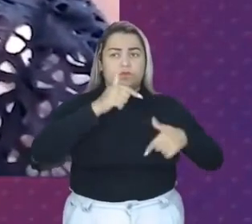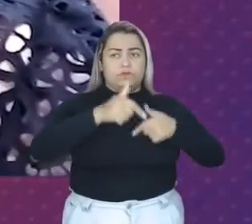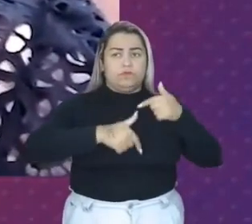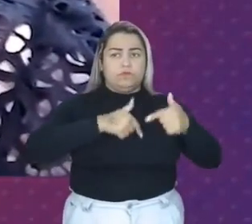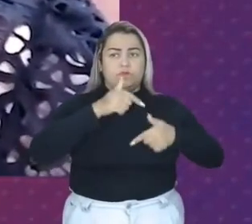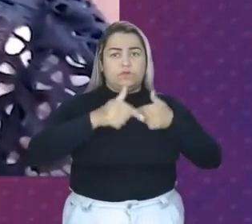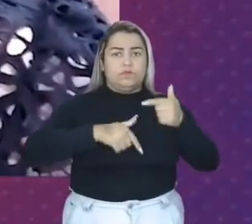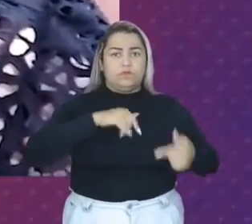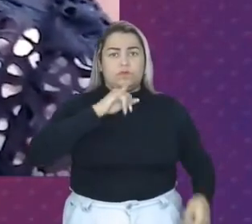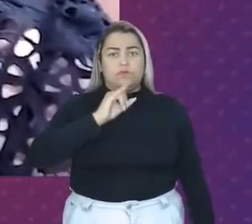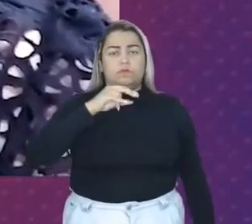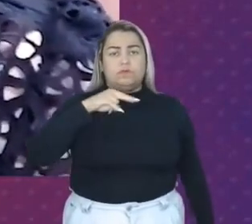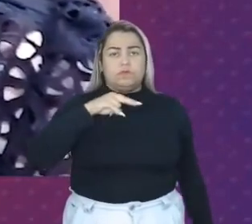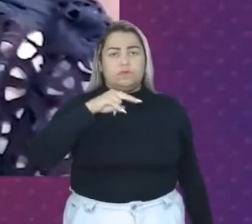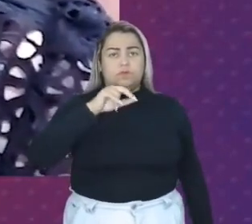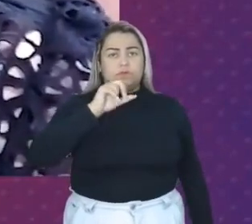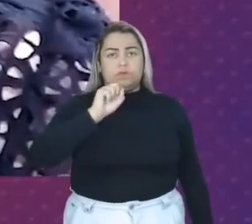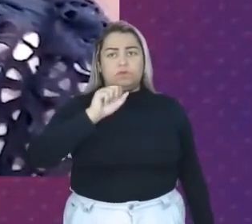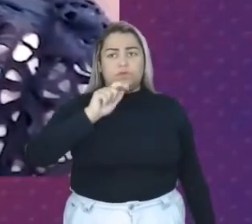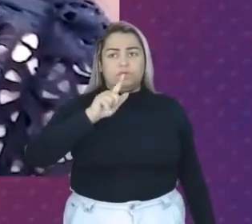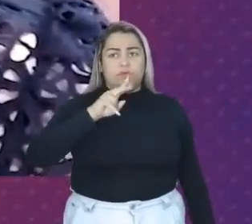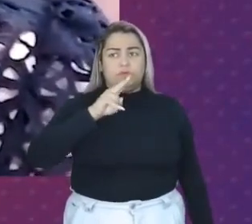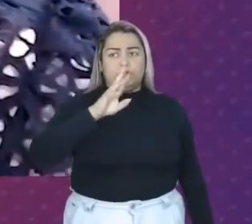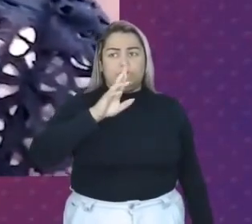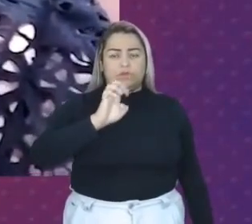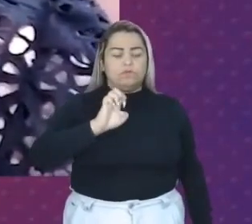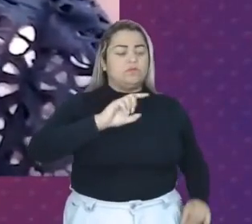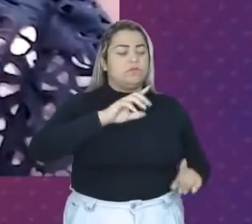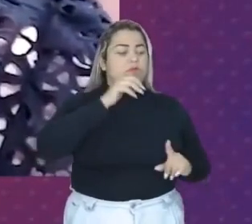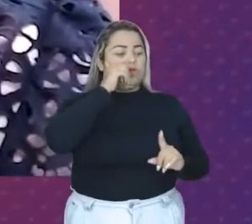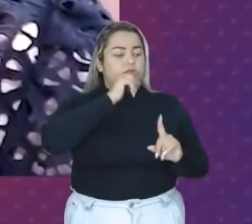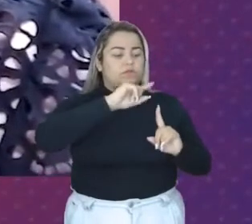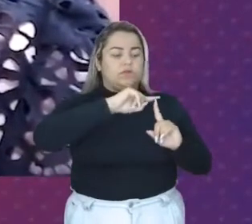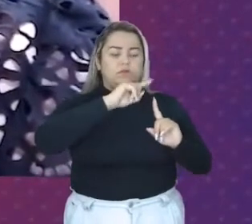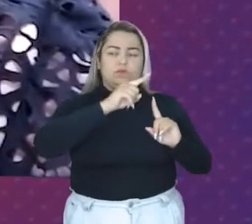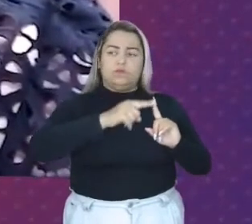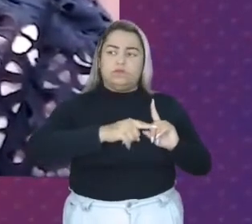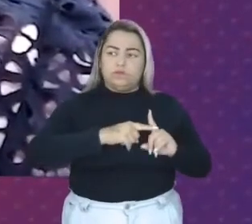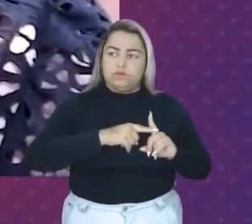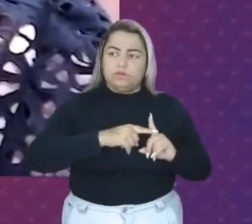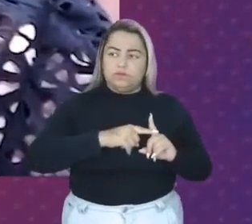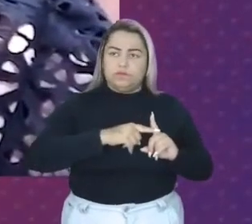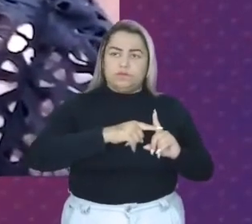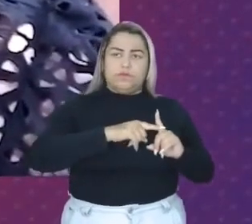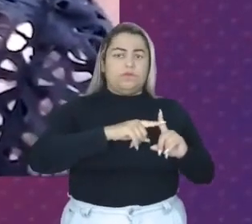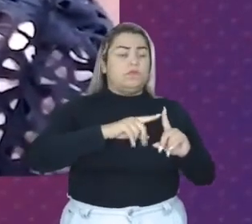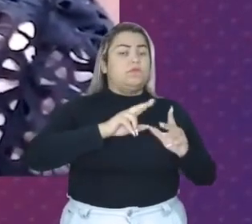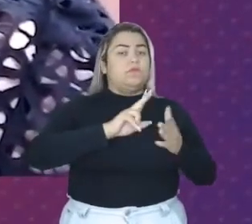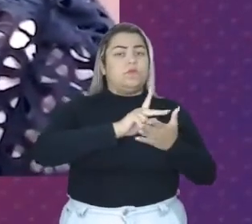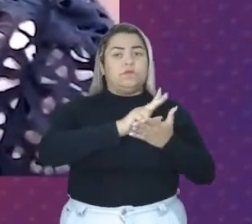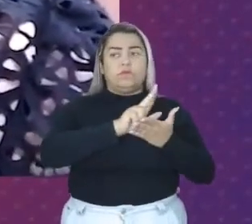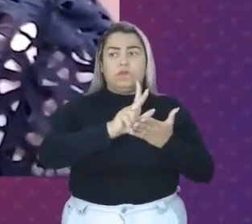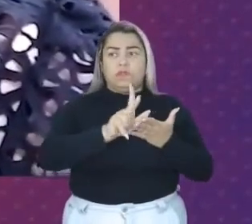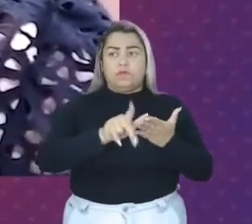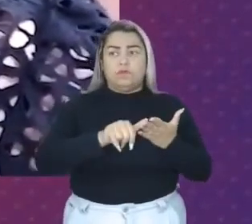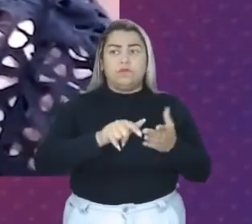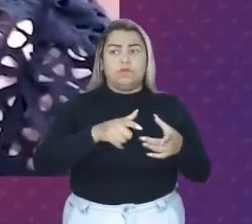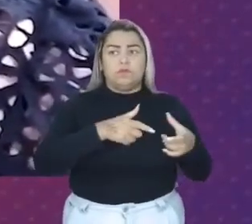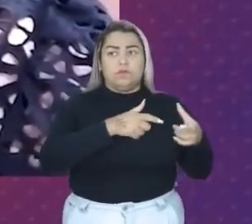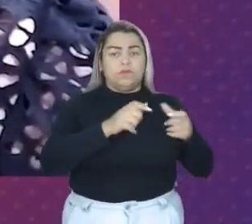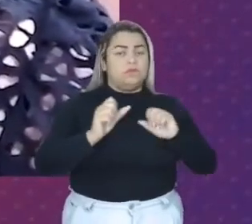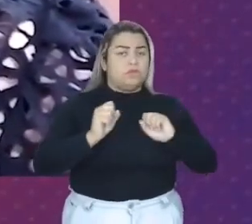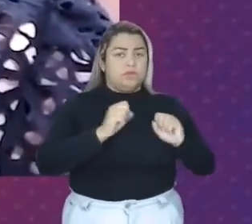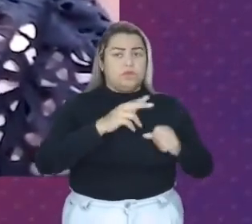área insalubre, né, para mulheres e gestantes. E vários outros itens que nós poderíamos